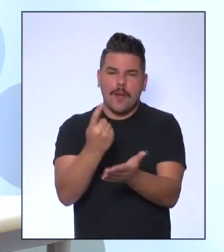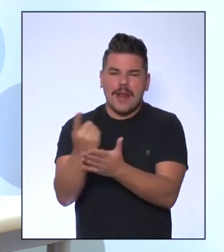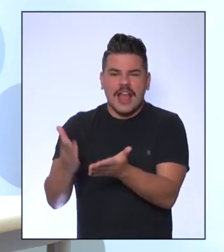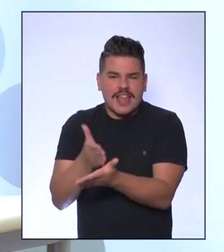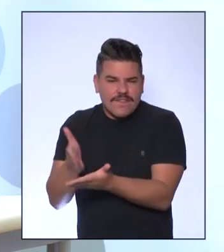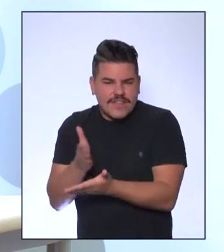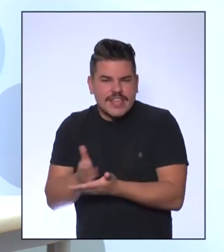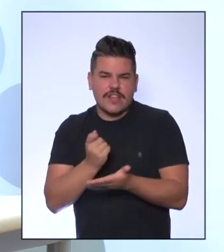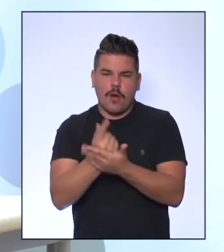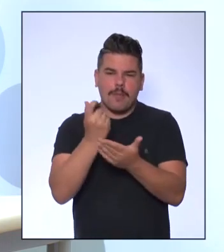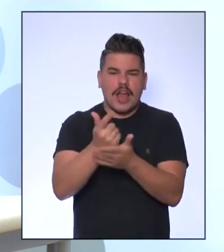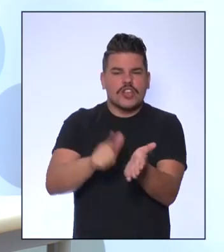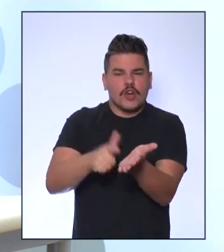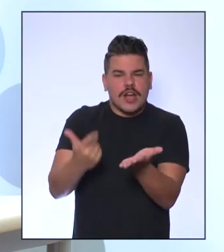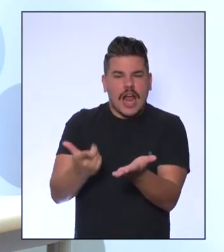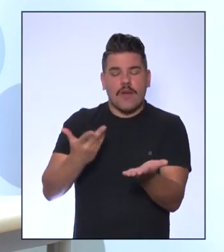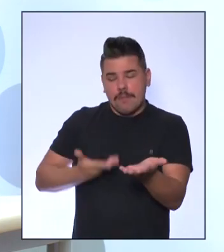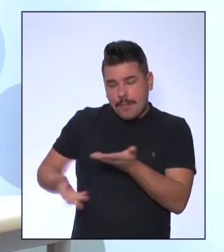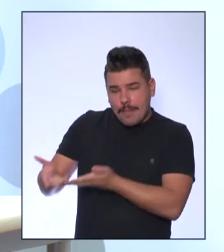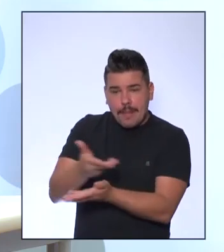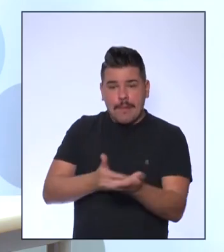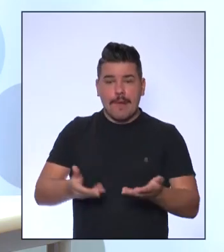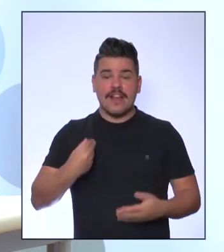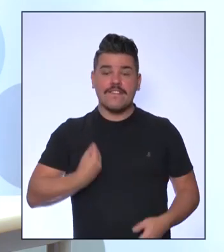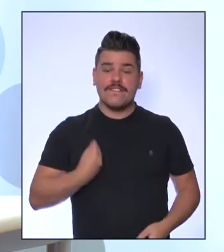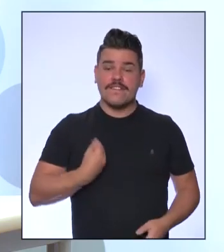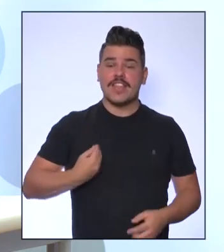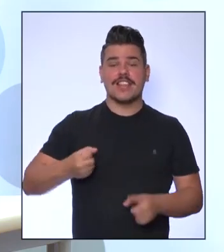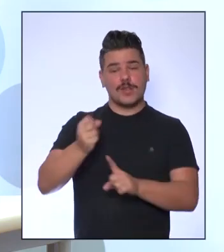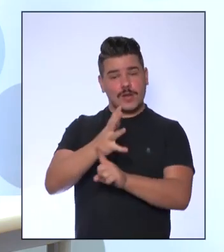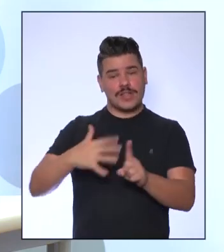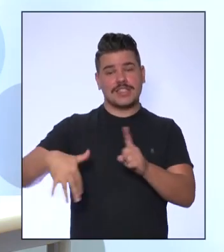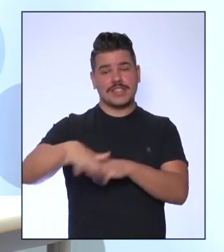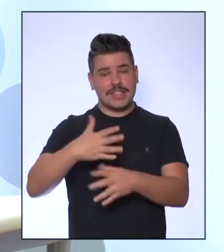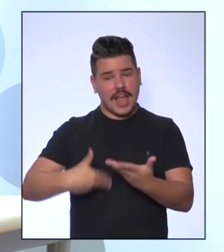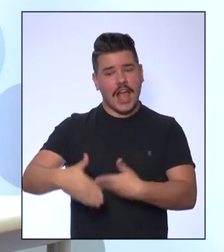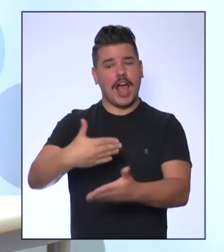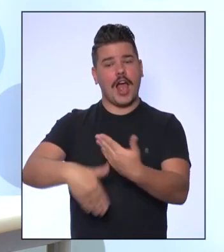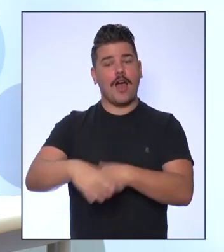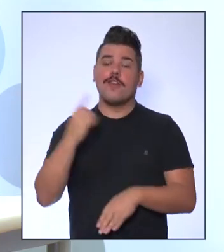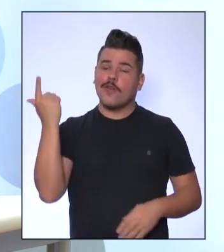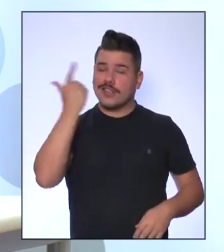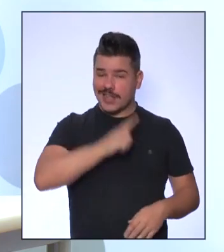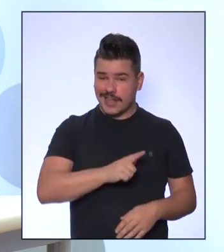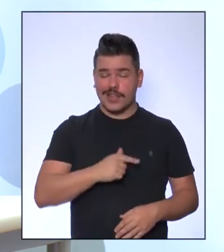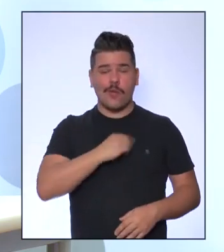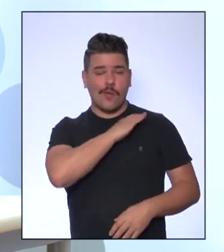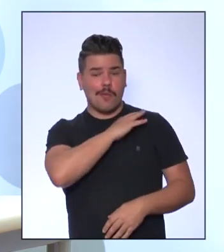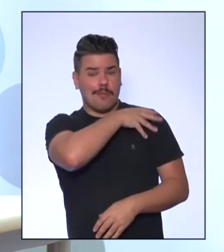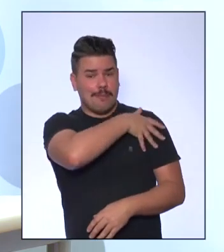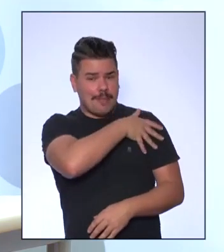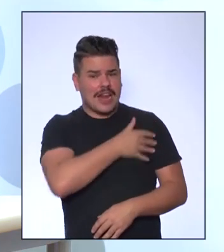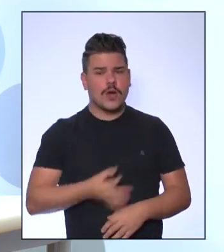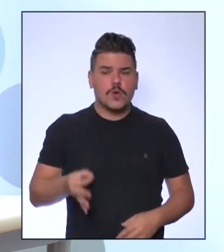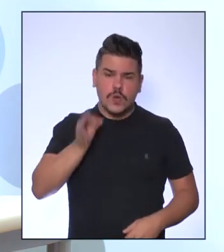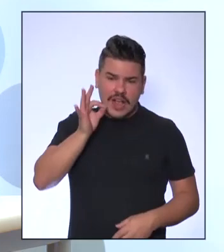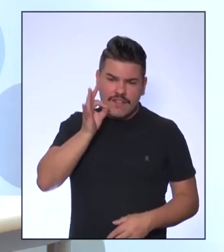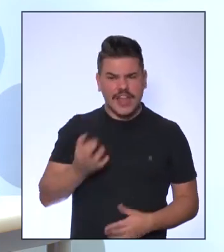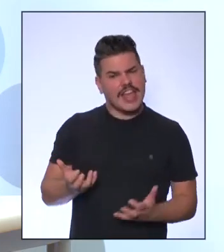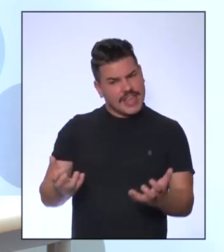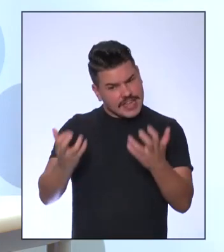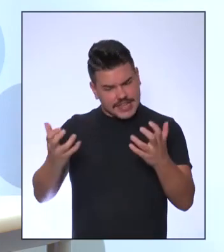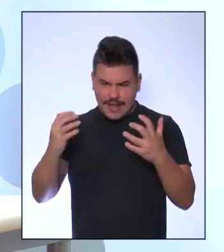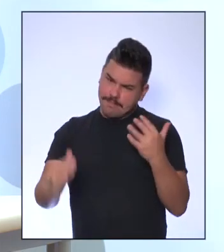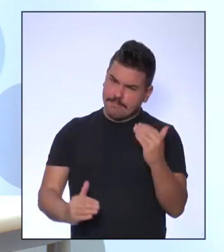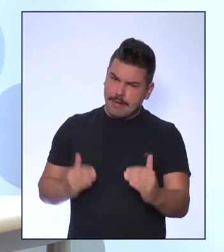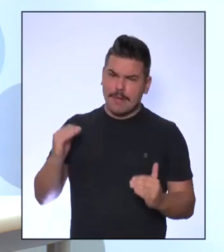Eles começam a ter uma vida social. Então, esses barões do café, eles querem produzir uma cidade onde eles